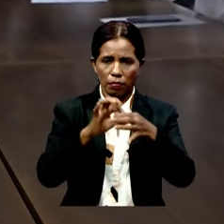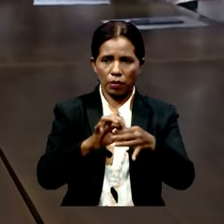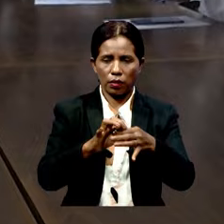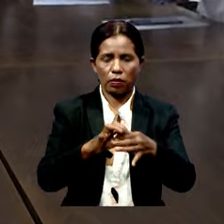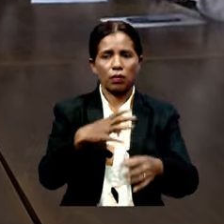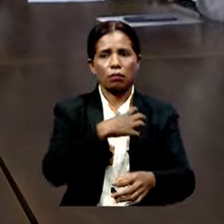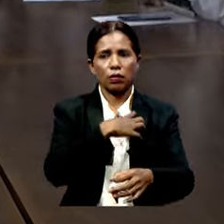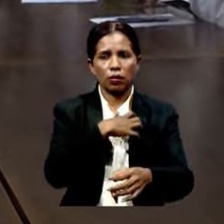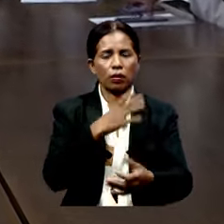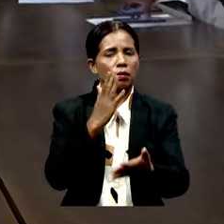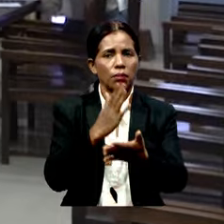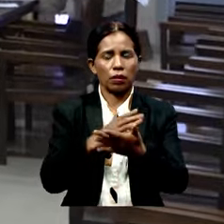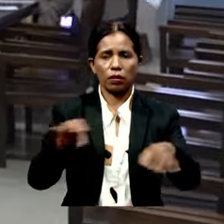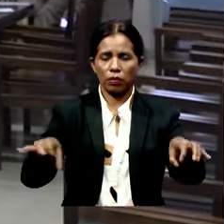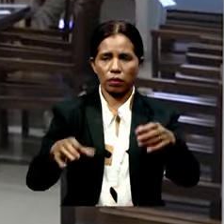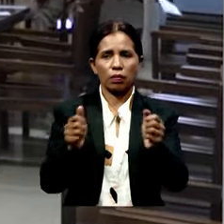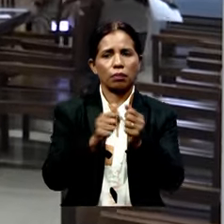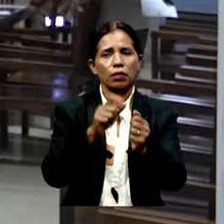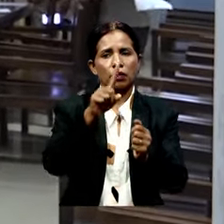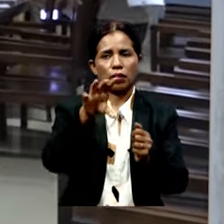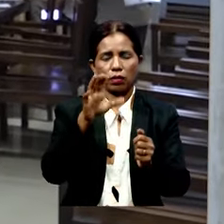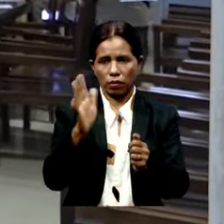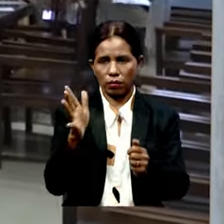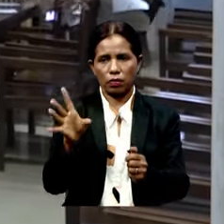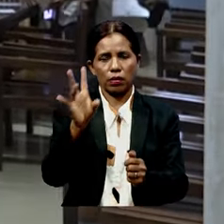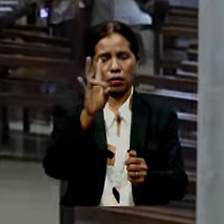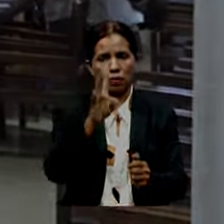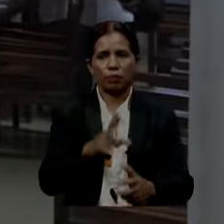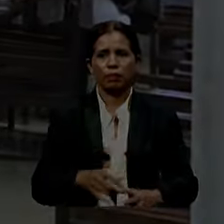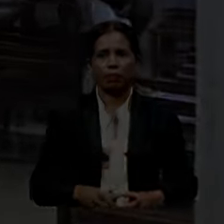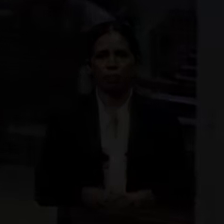reformado a tucida Lima Nulo Recin Ualo. João Carlos, Tito Silva, Ziemen.